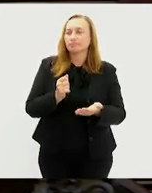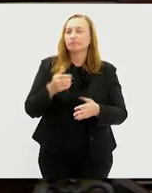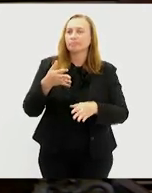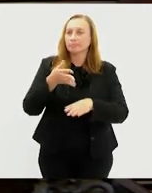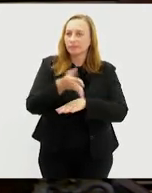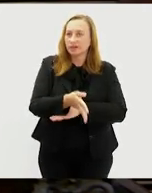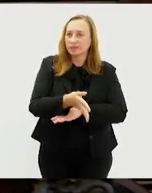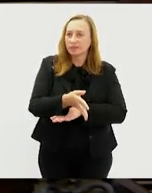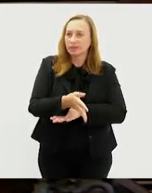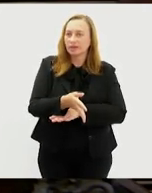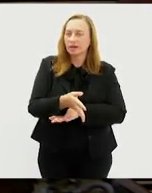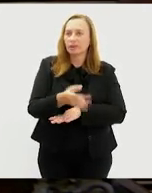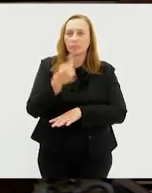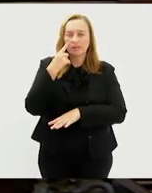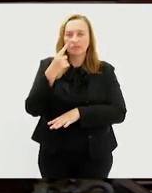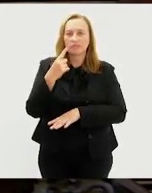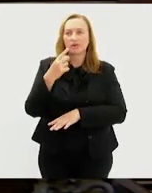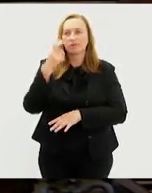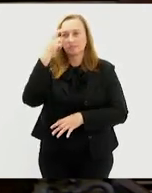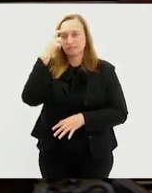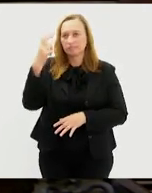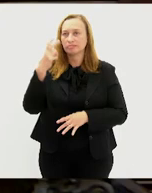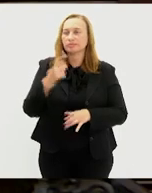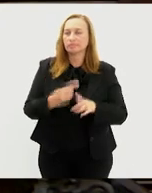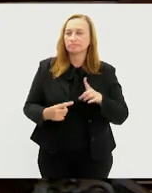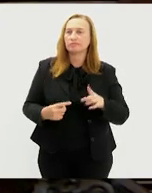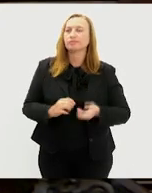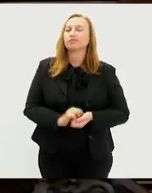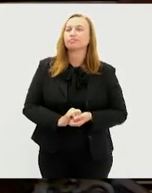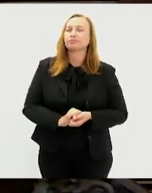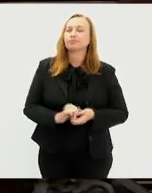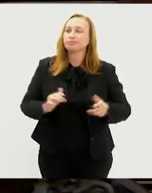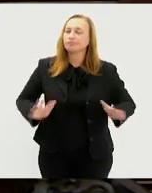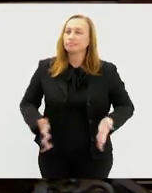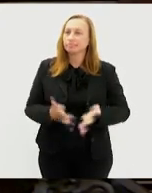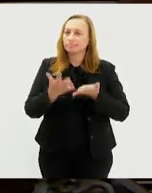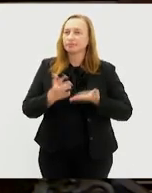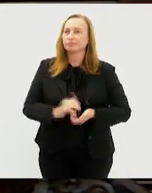consensos chegar em acordos em que essa inicitiva